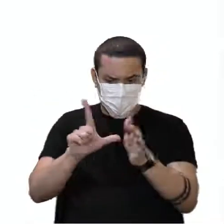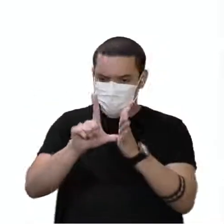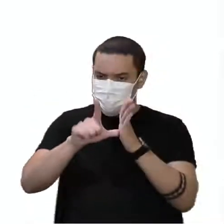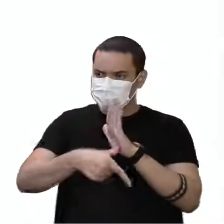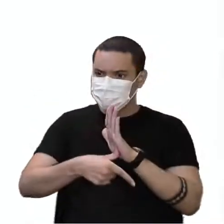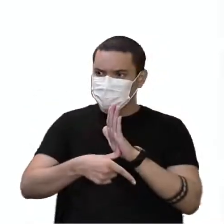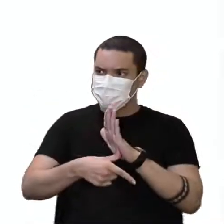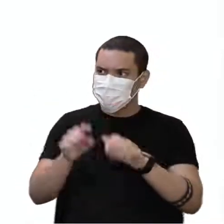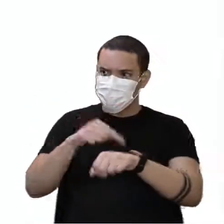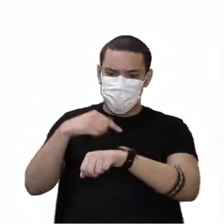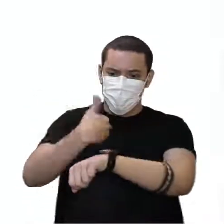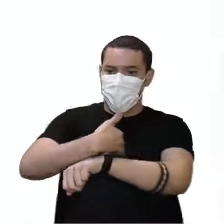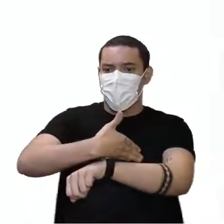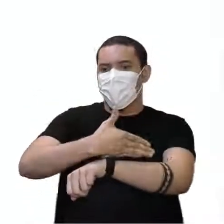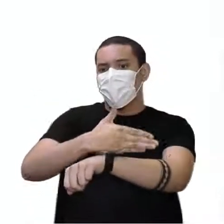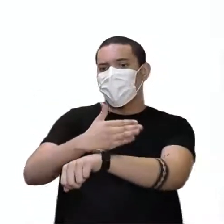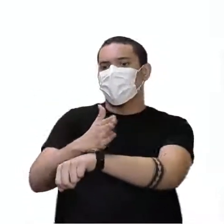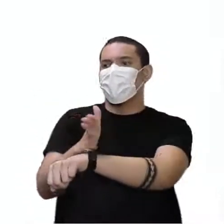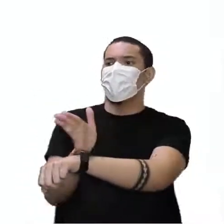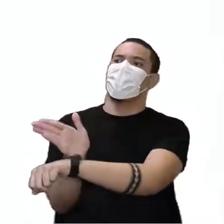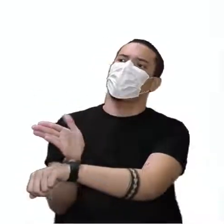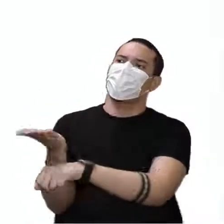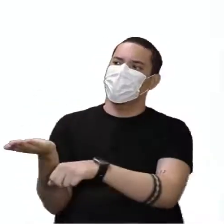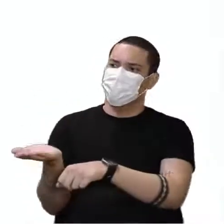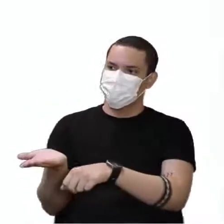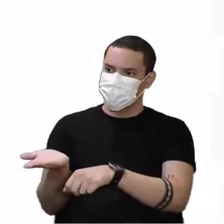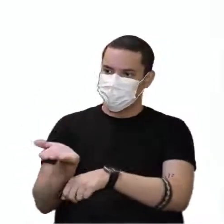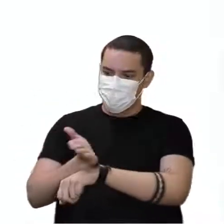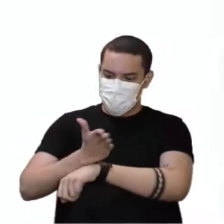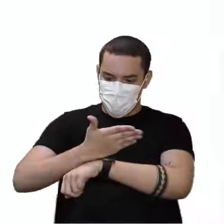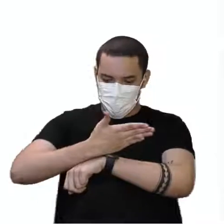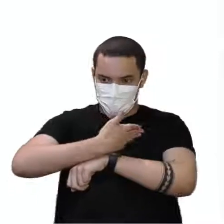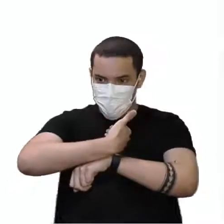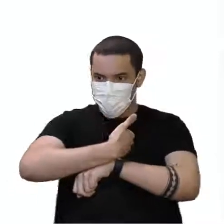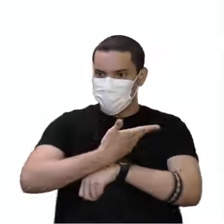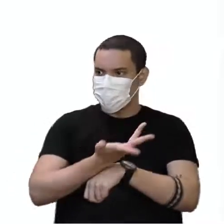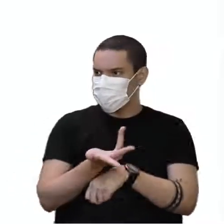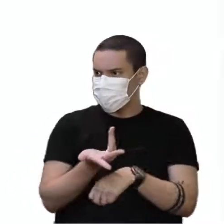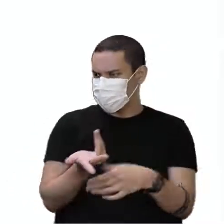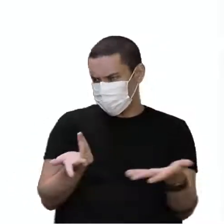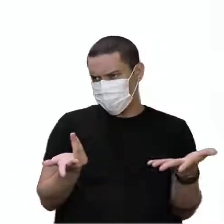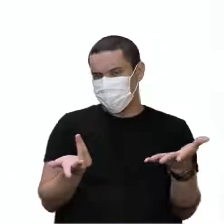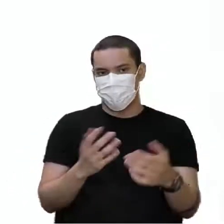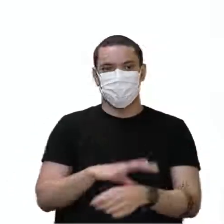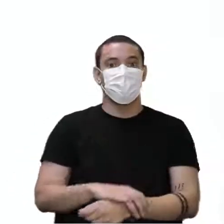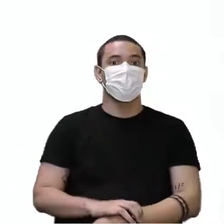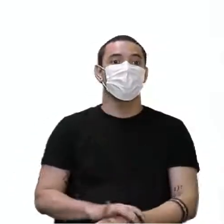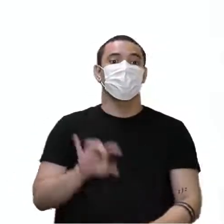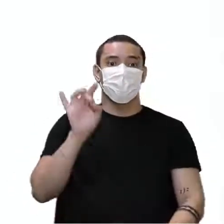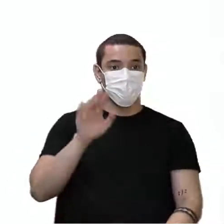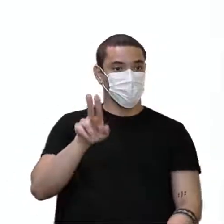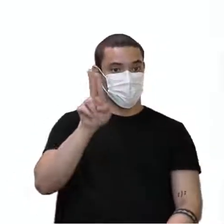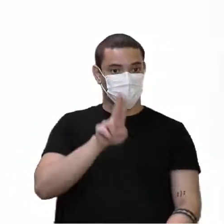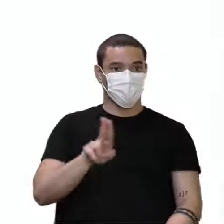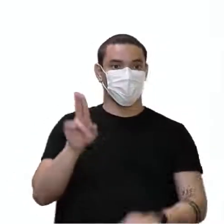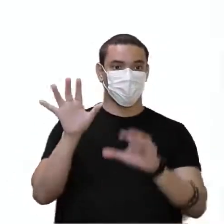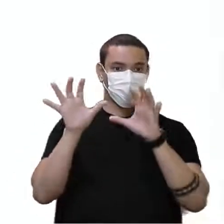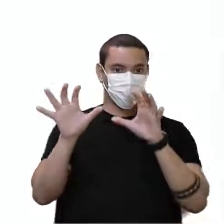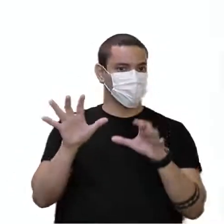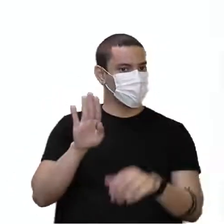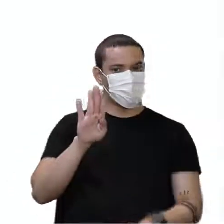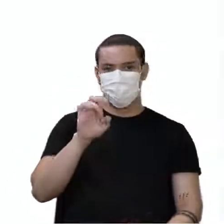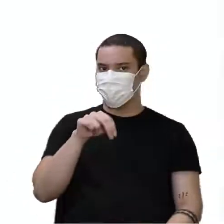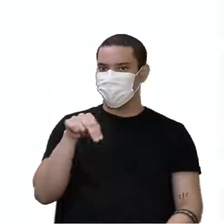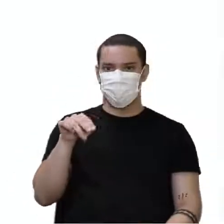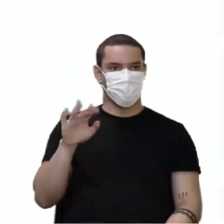are late. E aí tem esse where have you, que só vai ser usado somente com